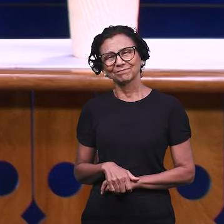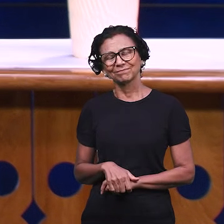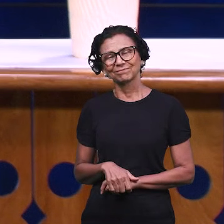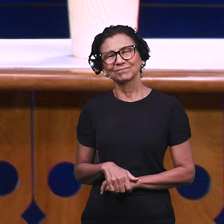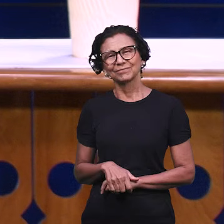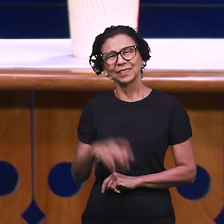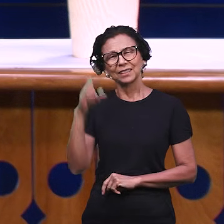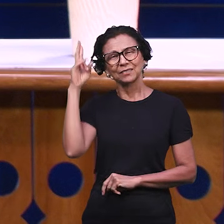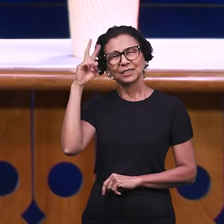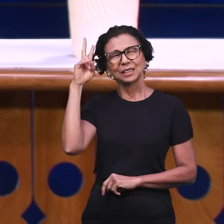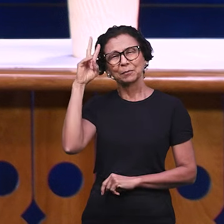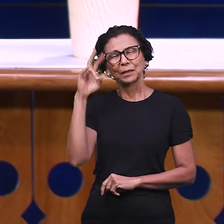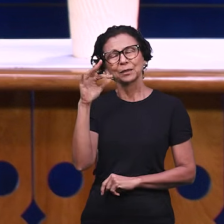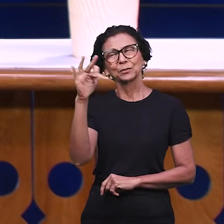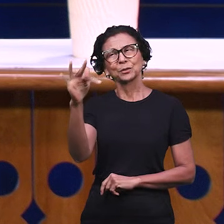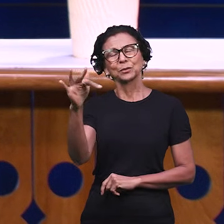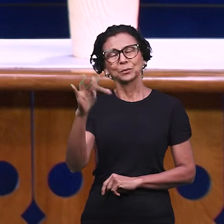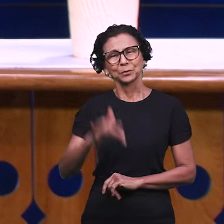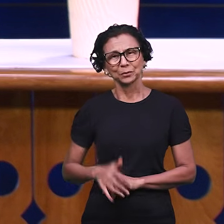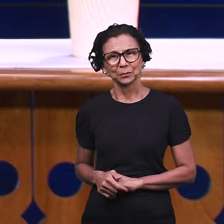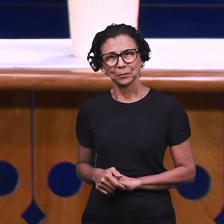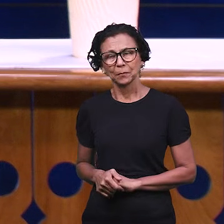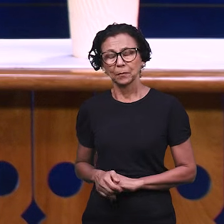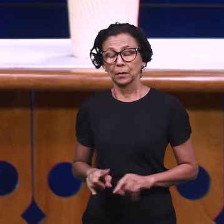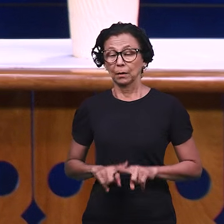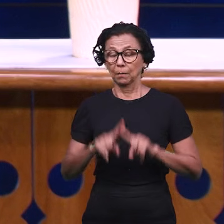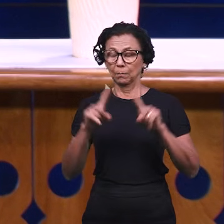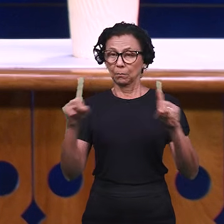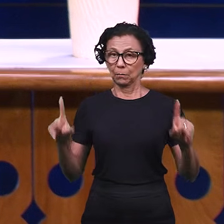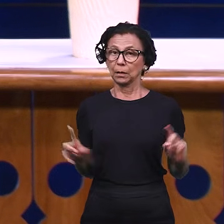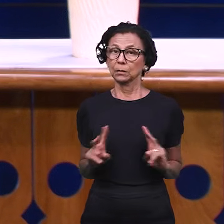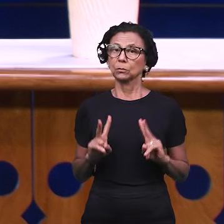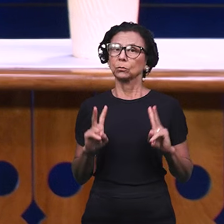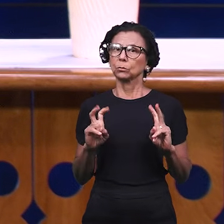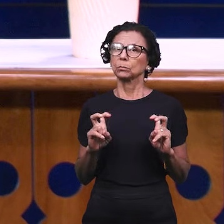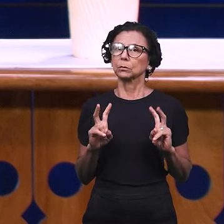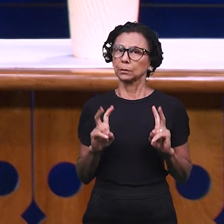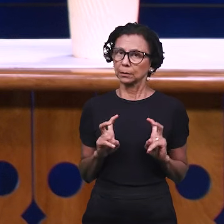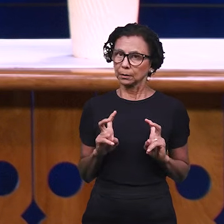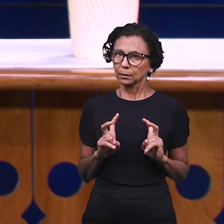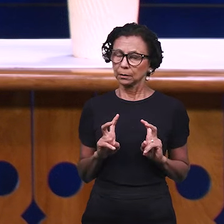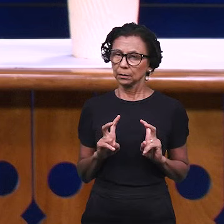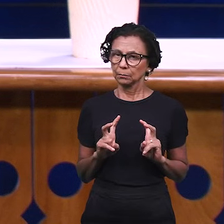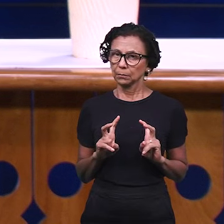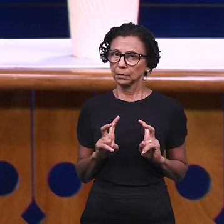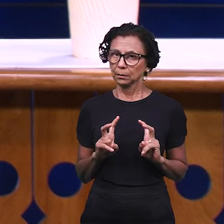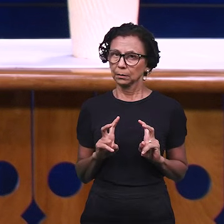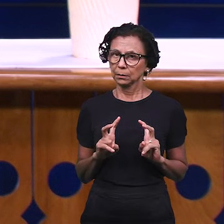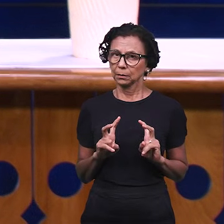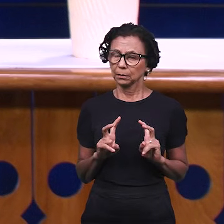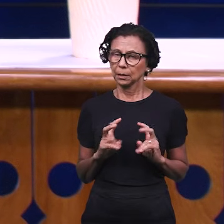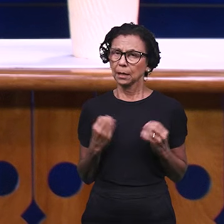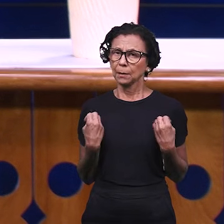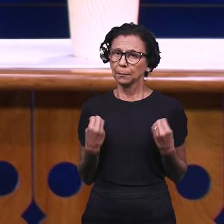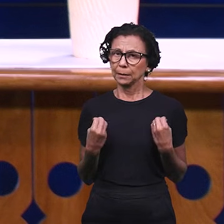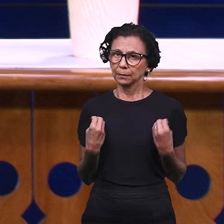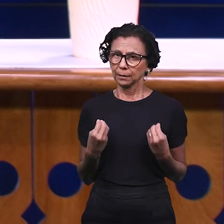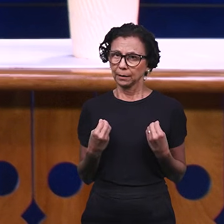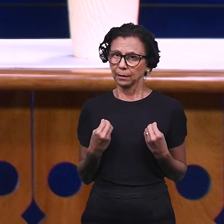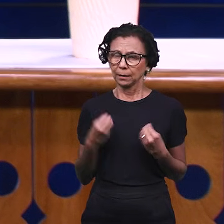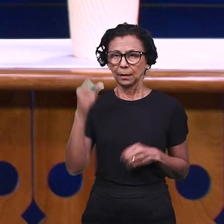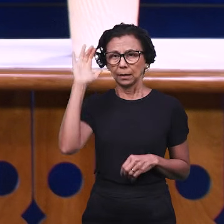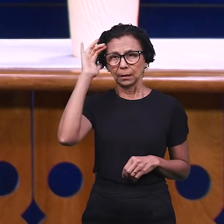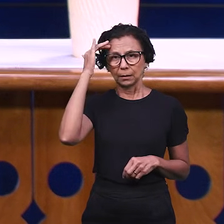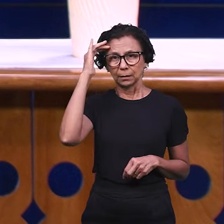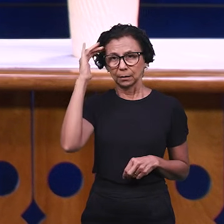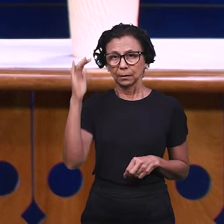mas quando o Senhor nos dá um lema, é para que nós possamos entender este lema e viver este